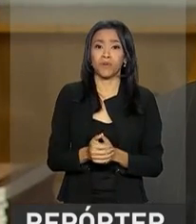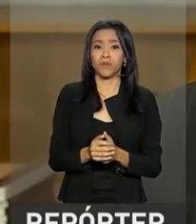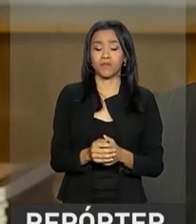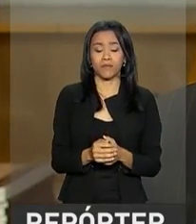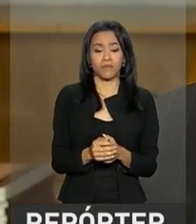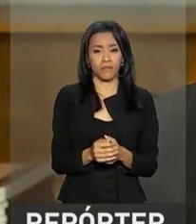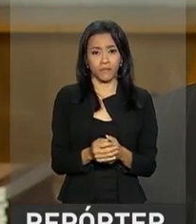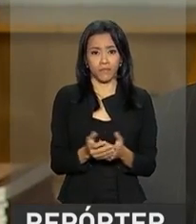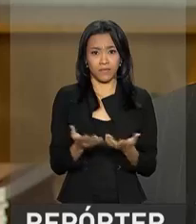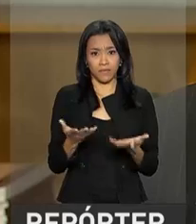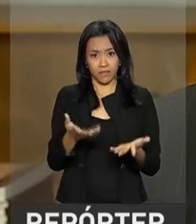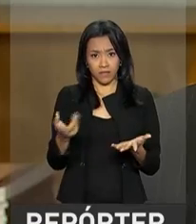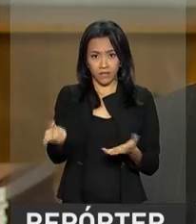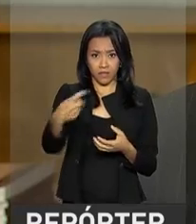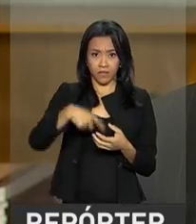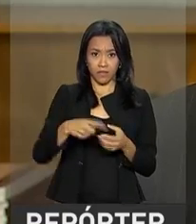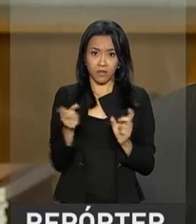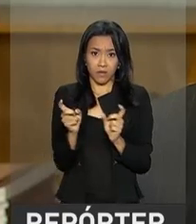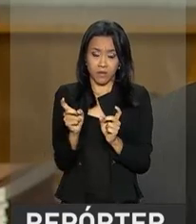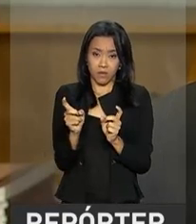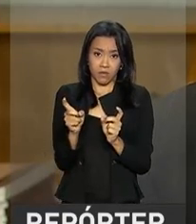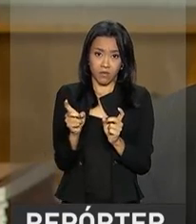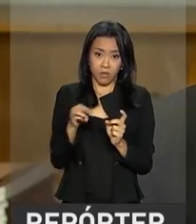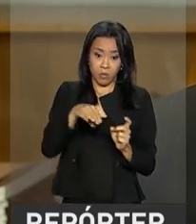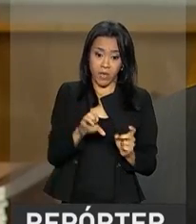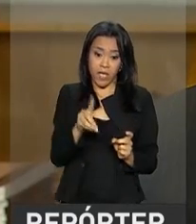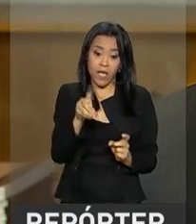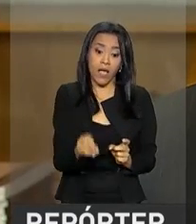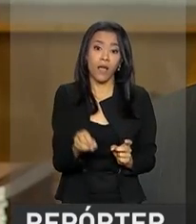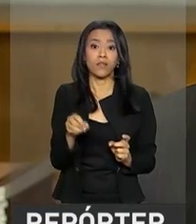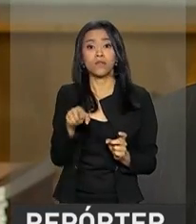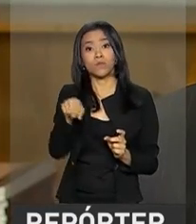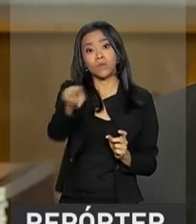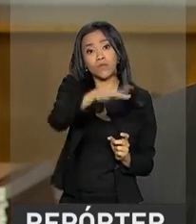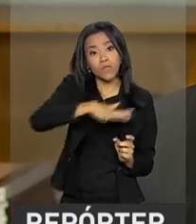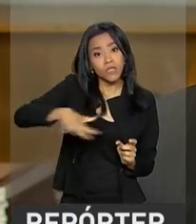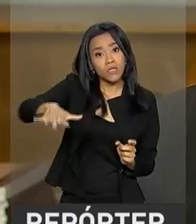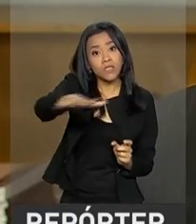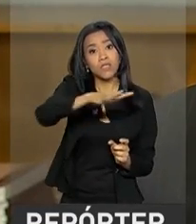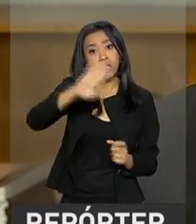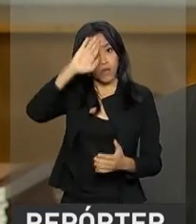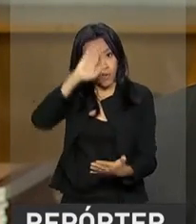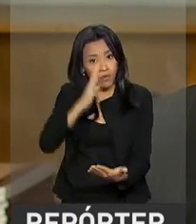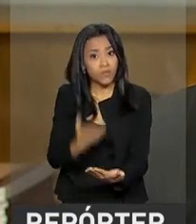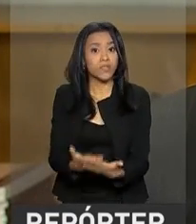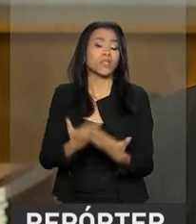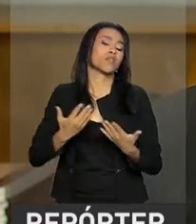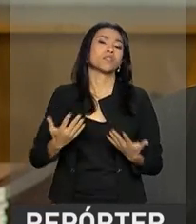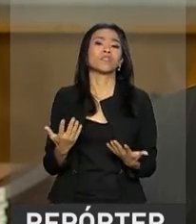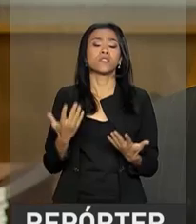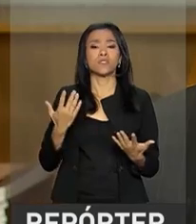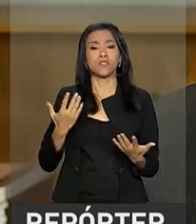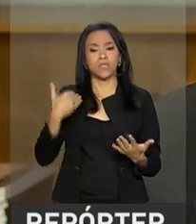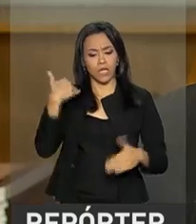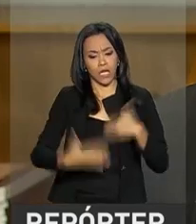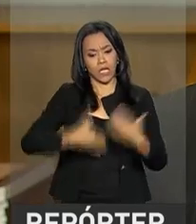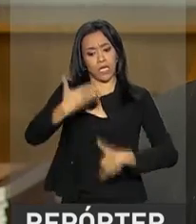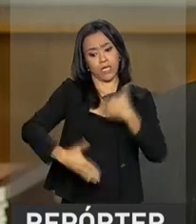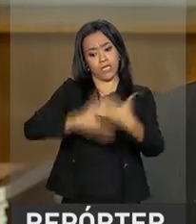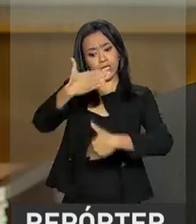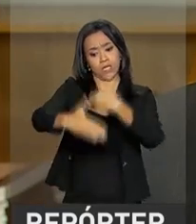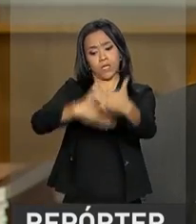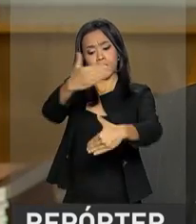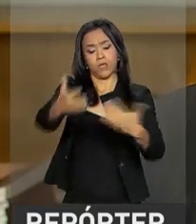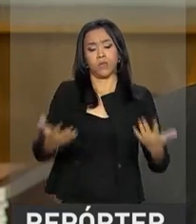também volta para o mercado comprar o automóvel no momento em que ele está mais confiante, sua renda está crescendo,